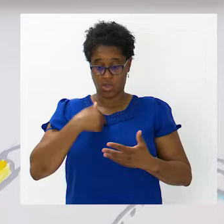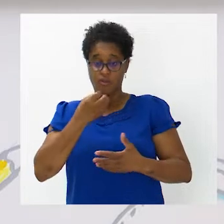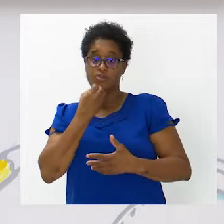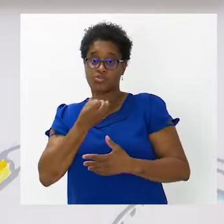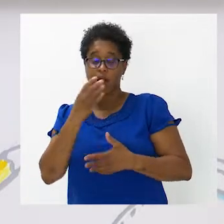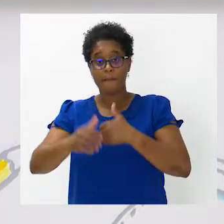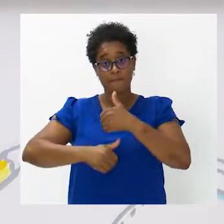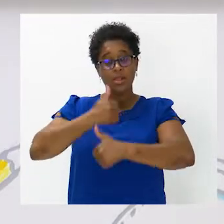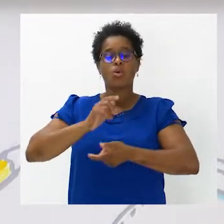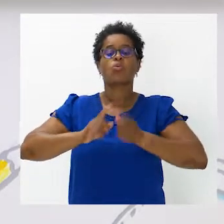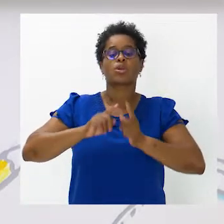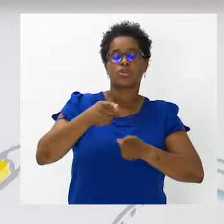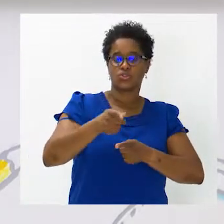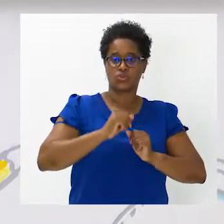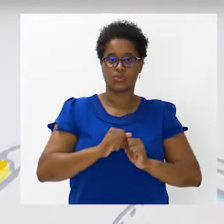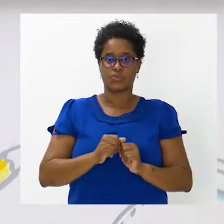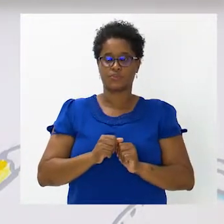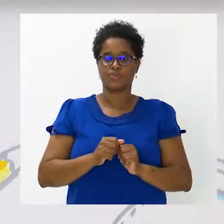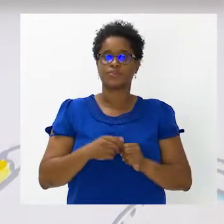vou explicar melhor o que é isto